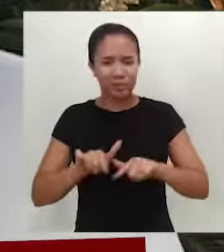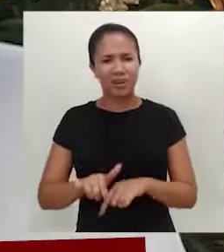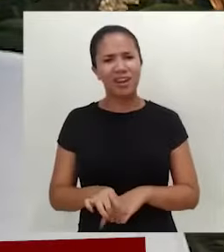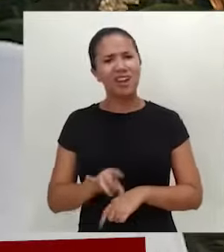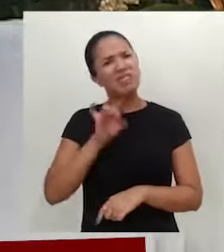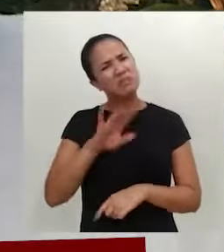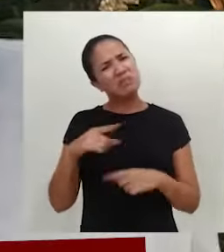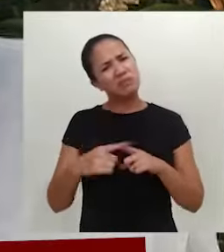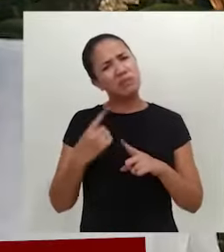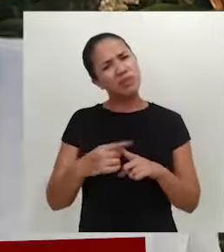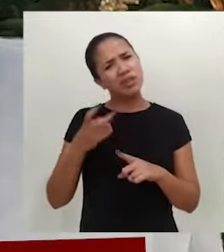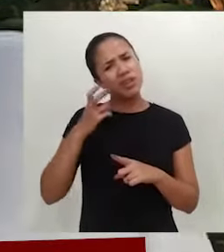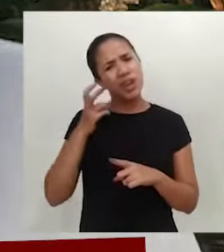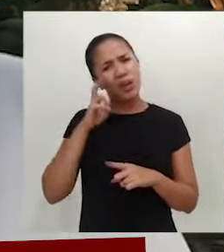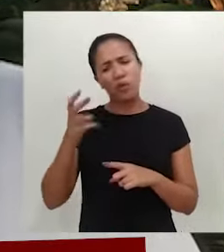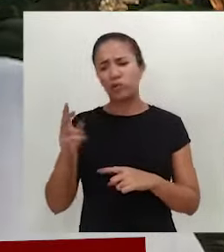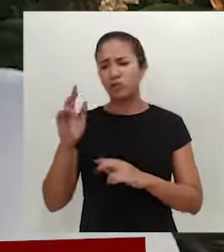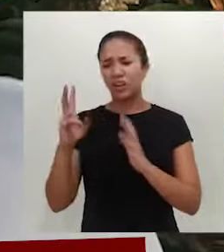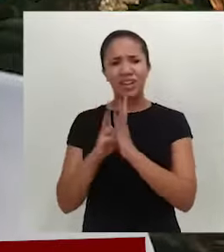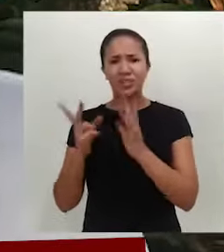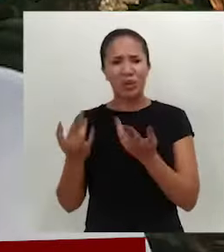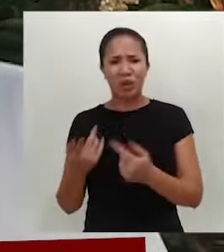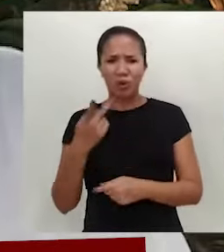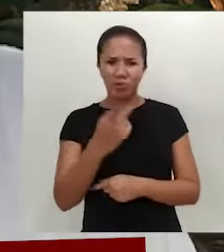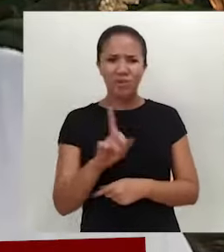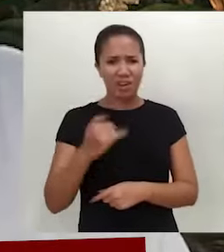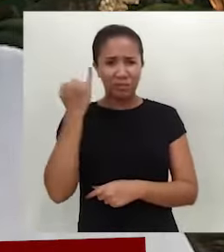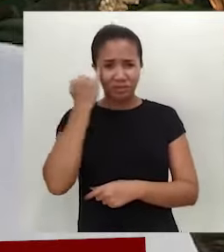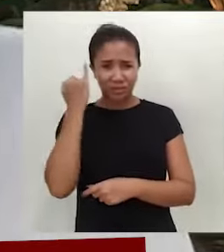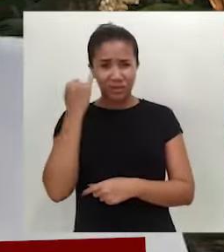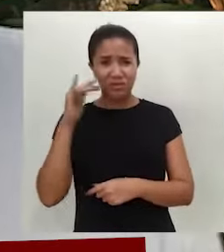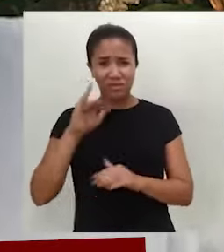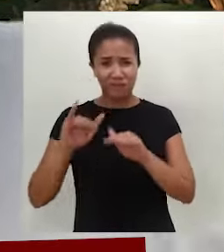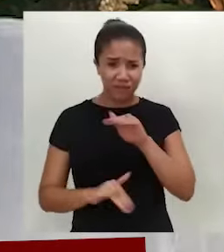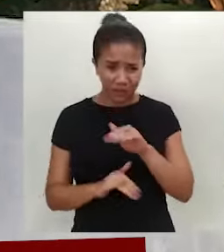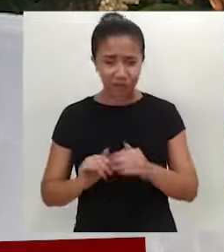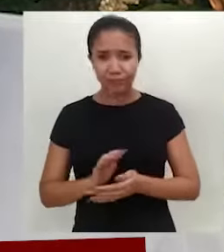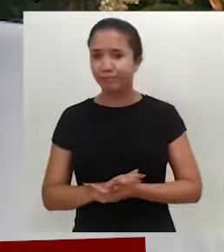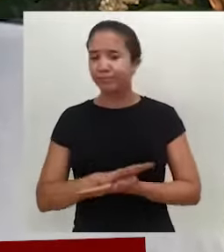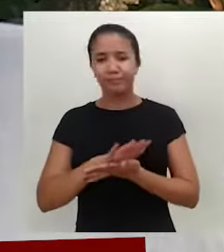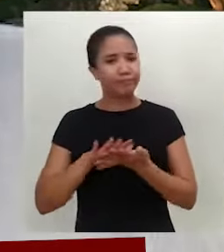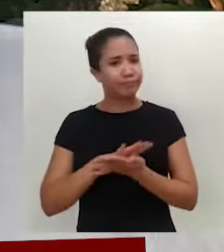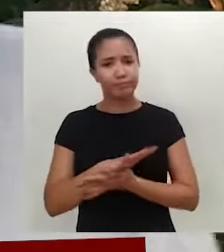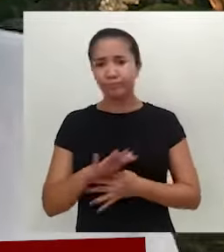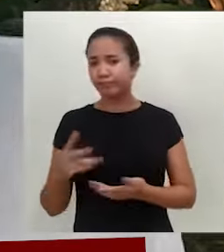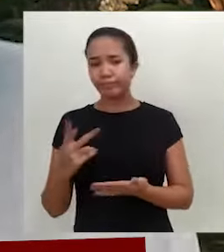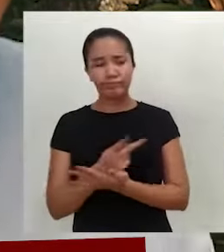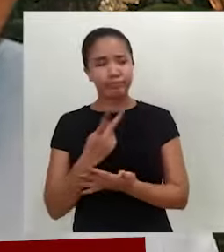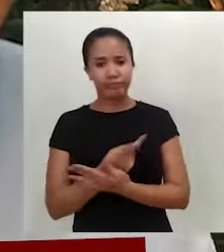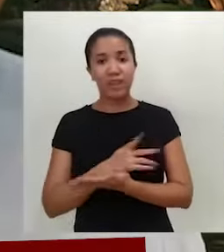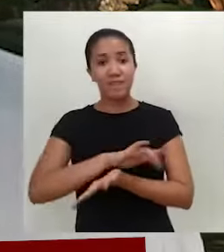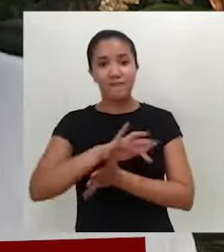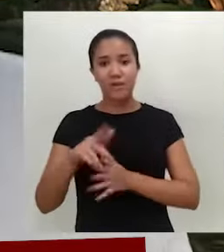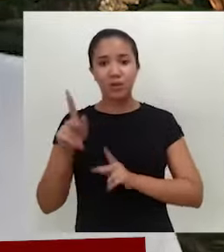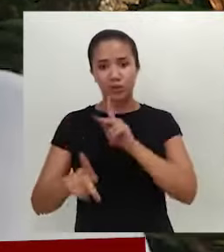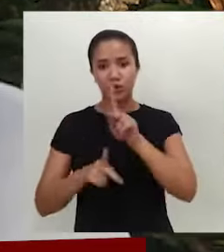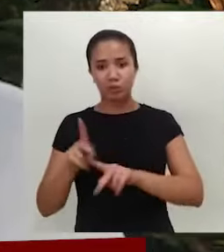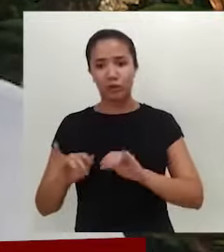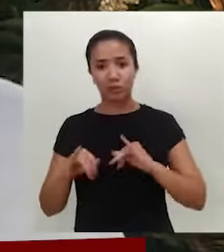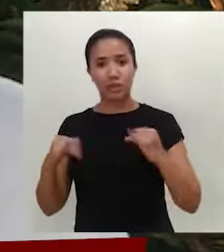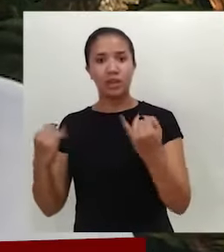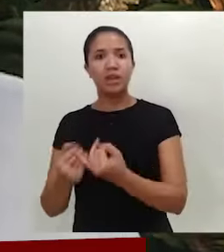então quer dizer que só porque os povos indígenas não têm um modo de vida de trabalho igual ao teu, eles são preguiçosos e inferiores. Nada disso. A